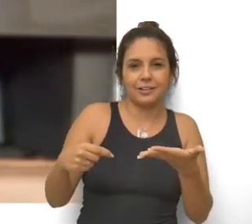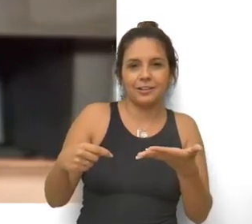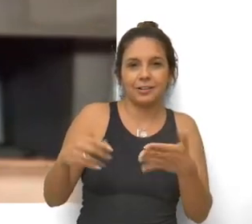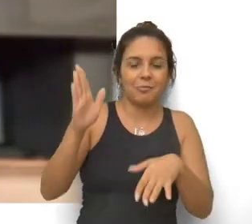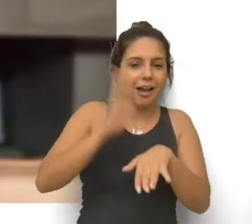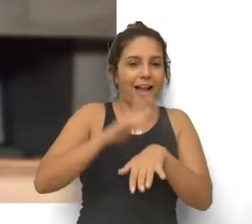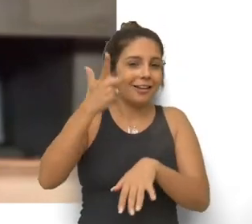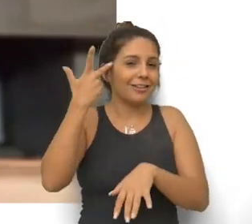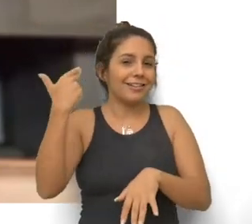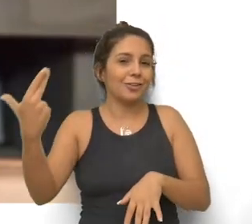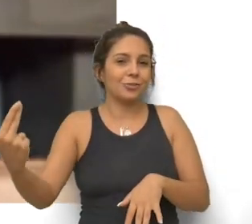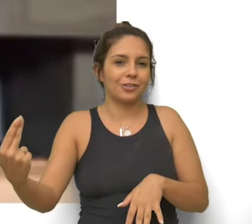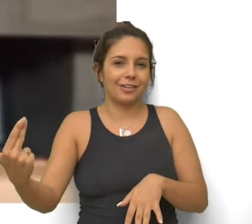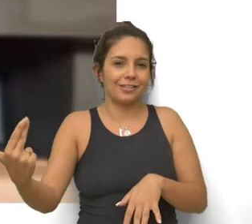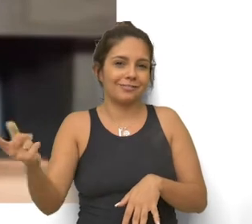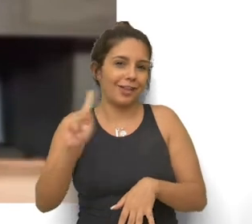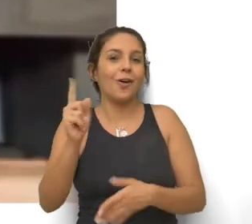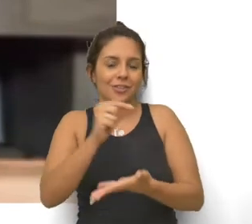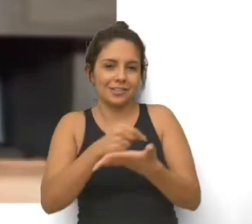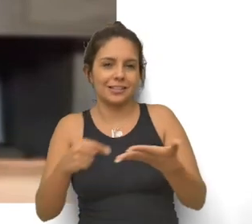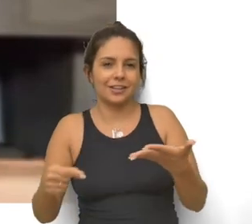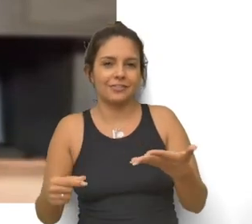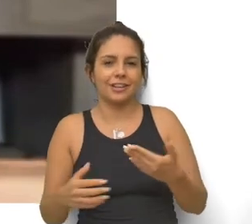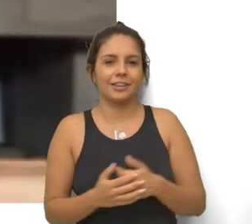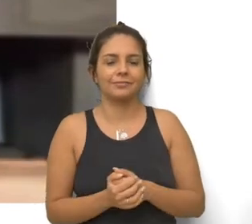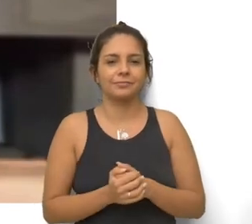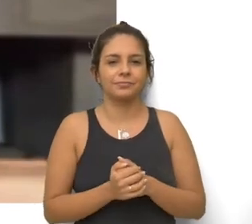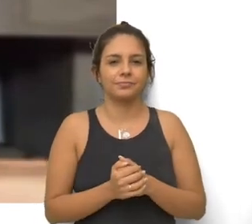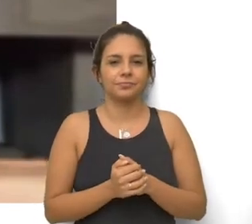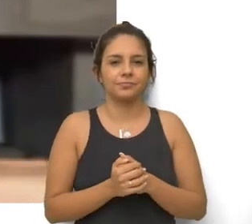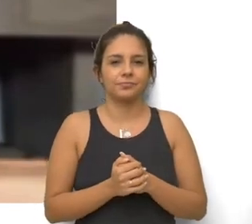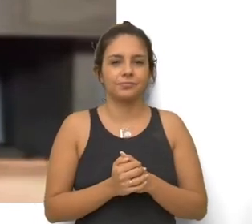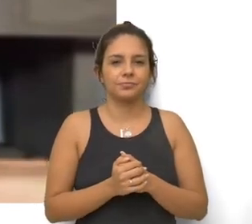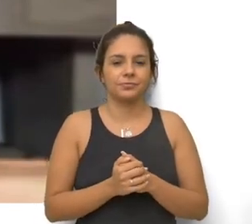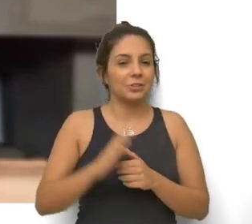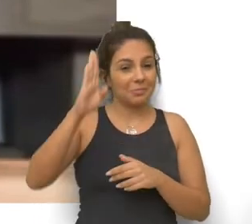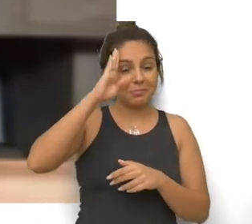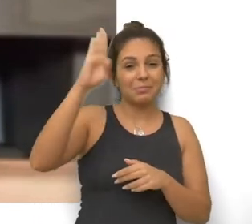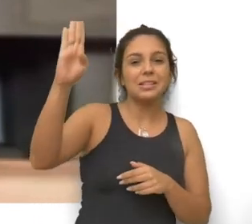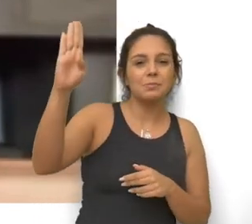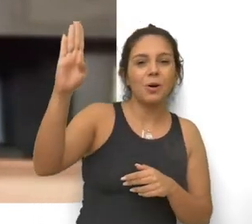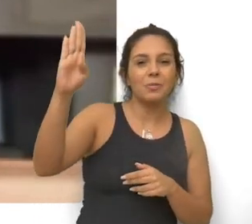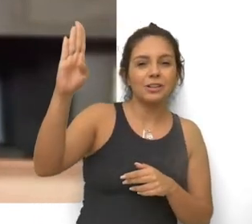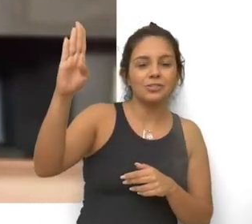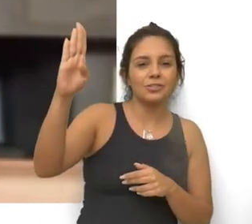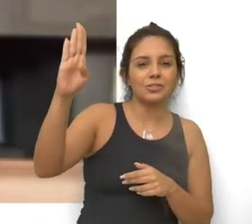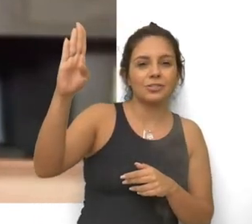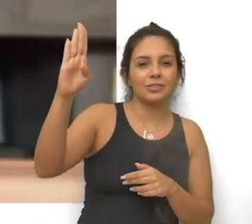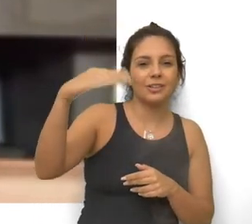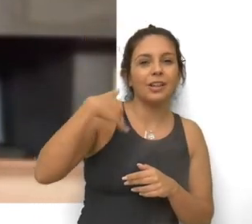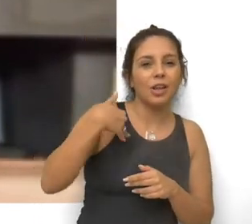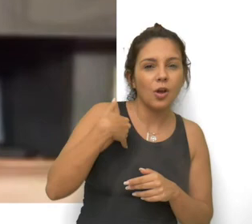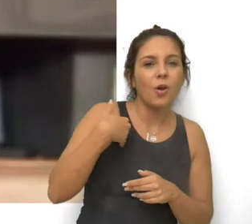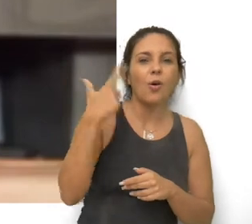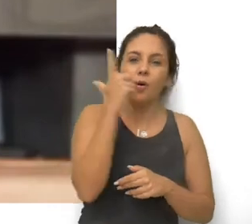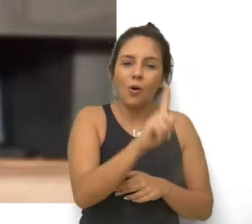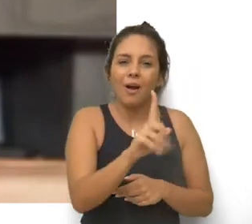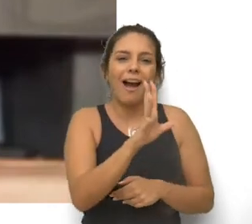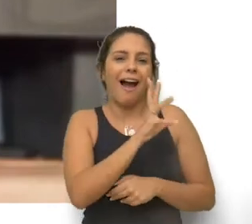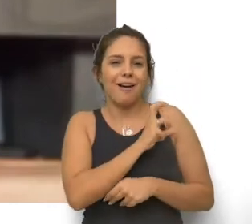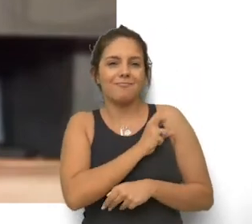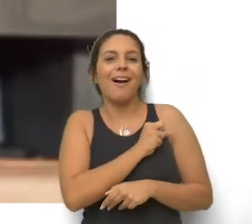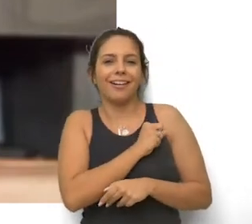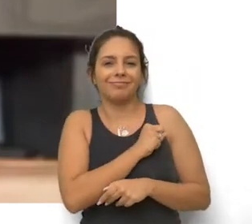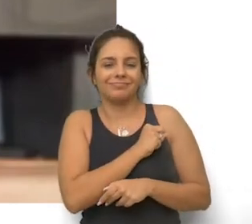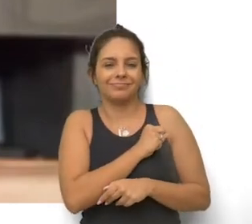mais natural do que não escrever. E, principalmente, eu ainda consigo amar.